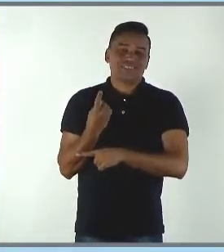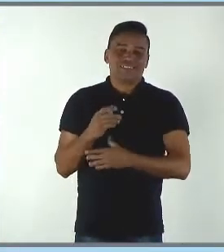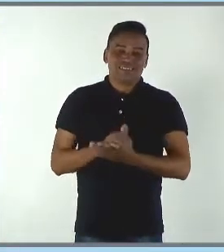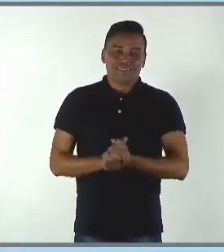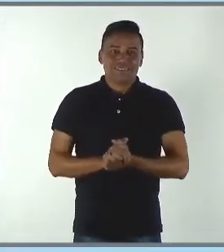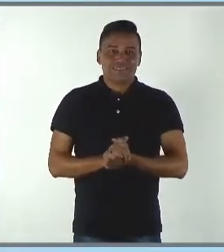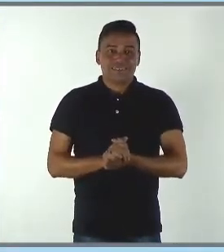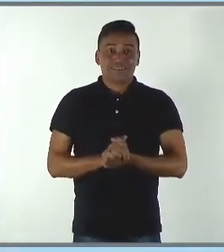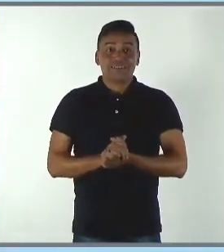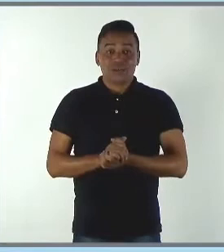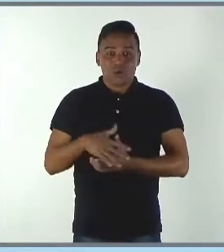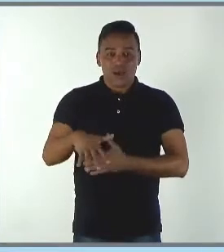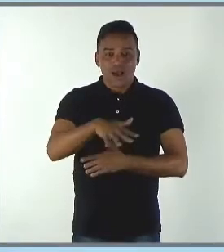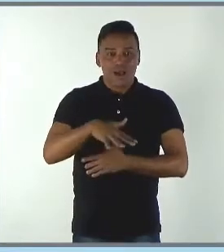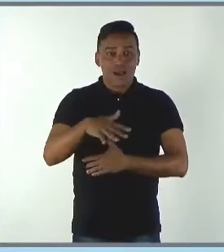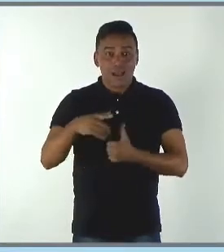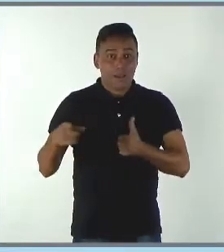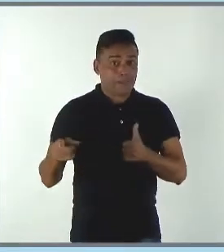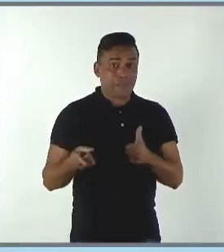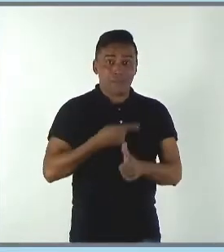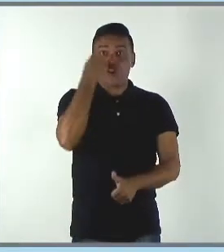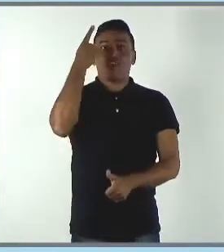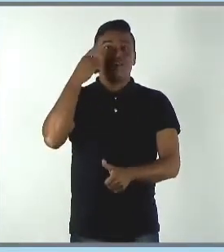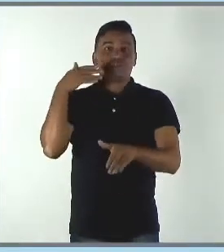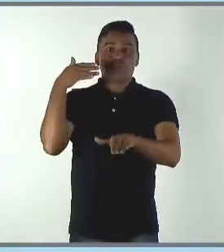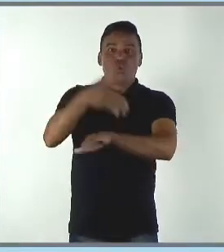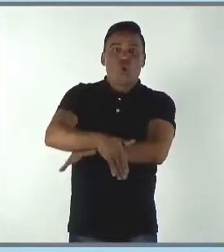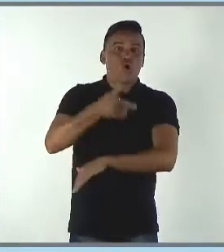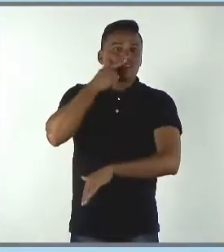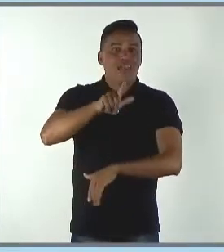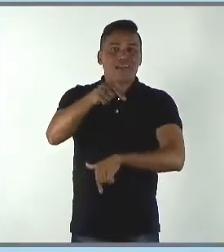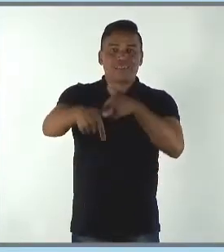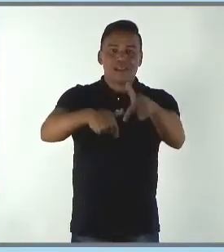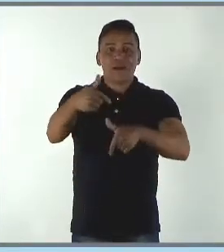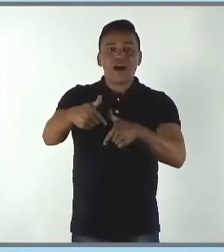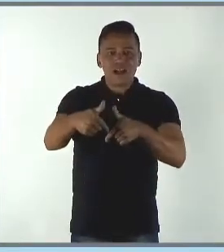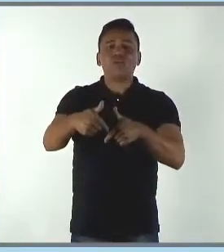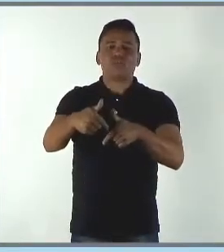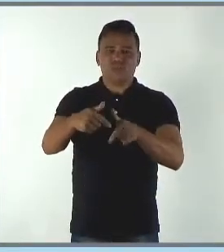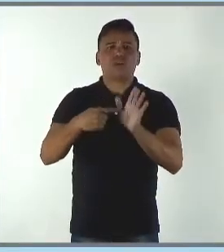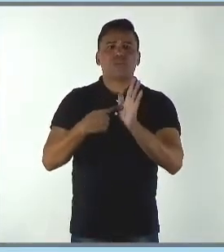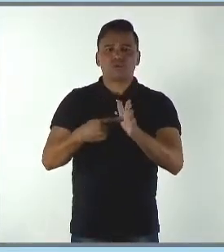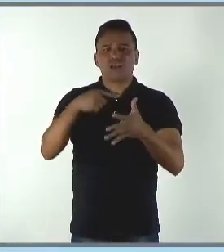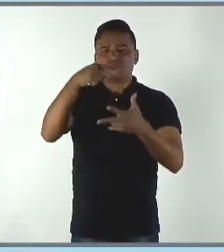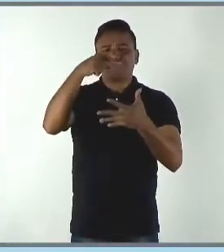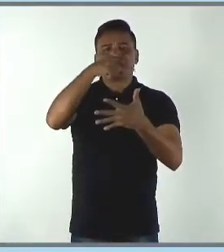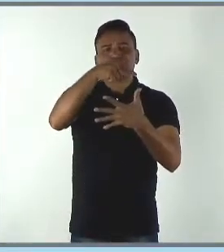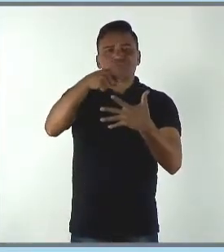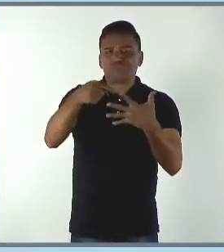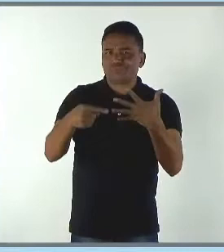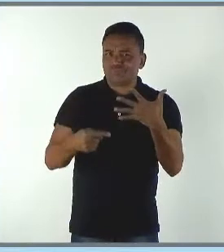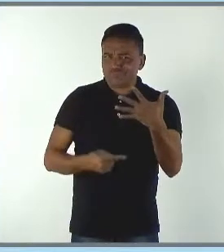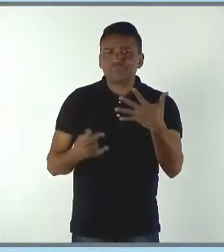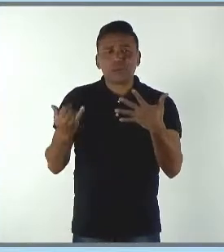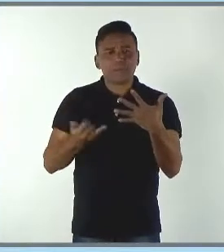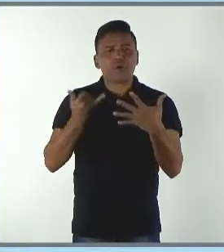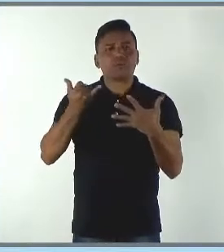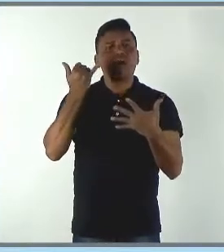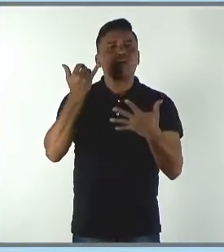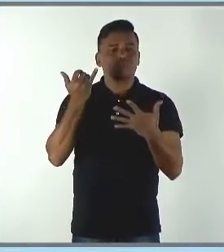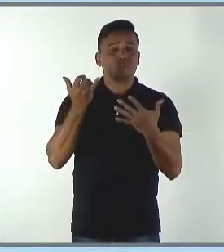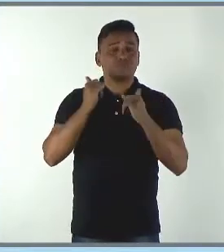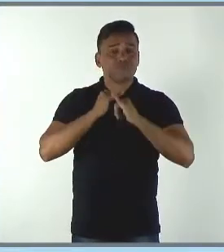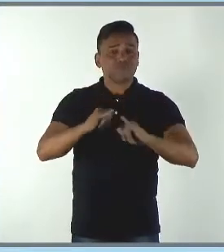do pioneirismo da Masa, eu citaria alguns pontos que eu acho que são importantes deixar bem evidentes hoje, porque